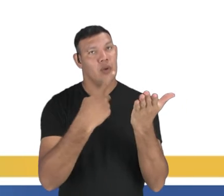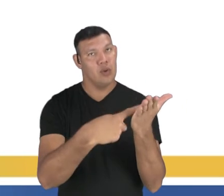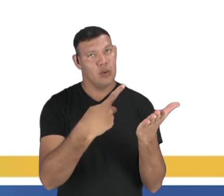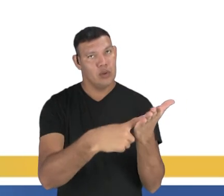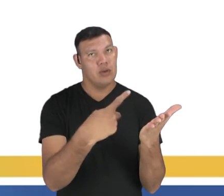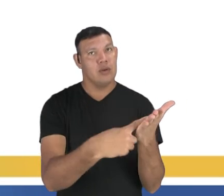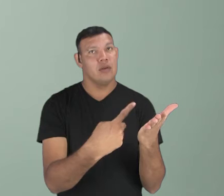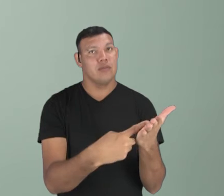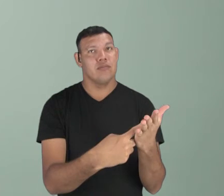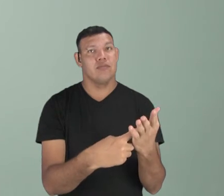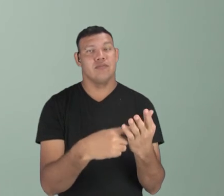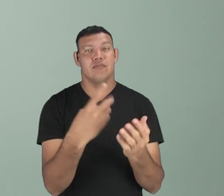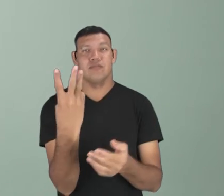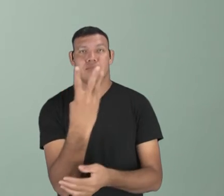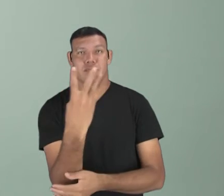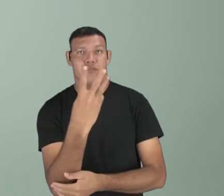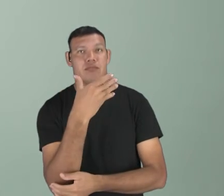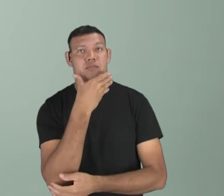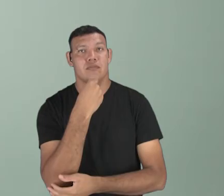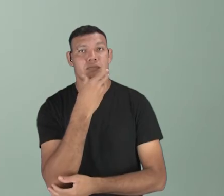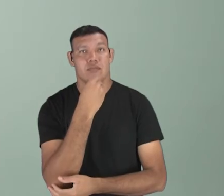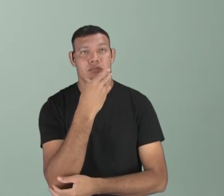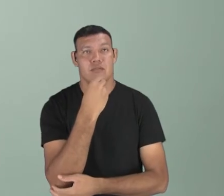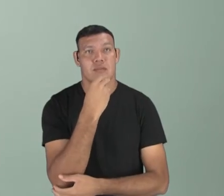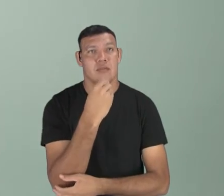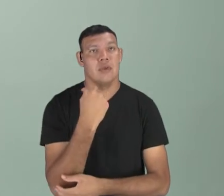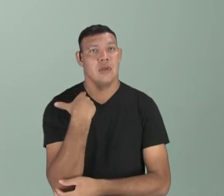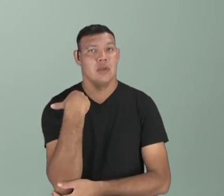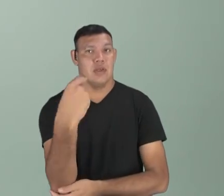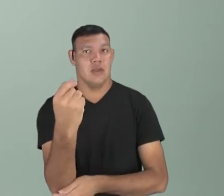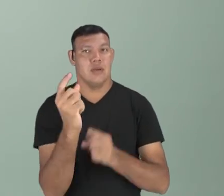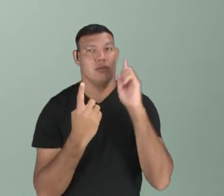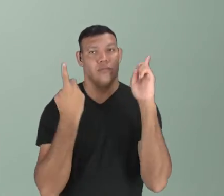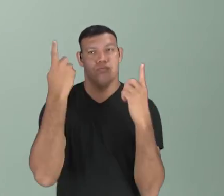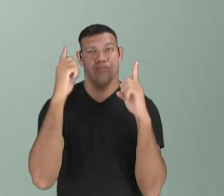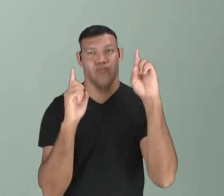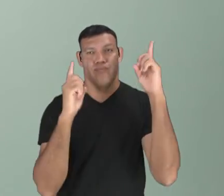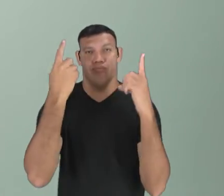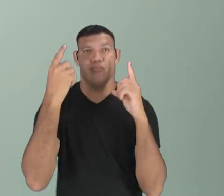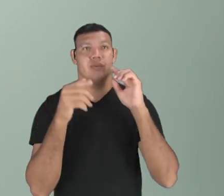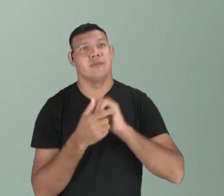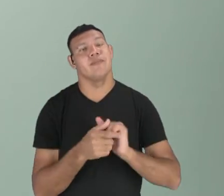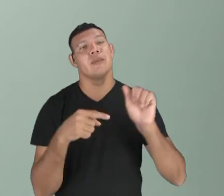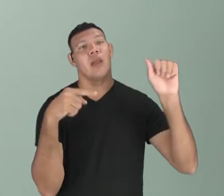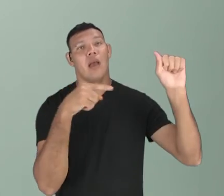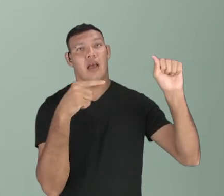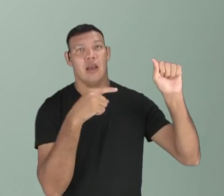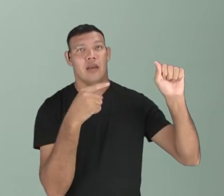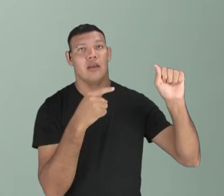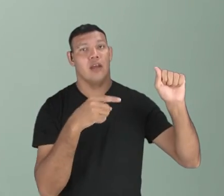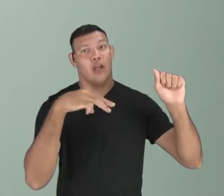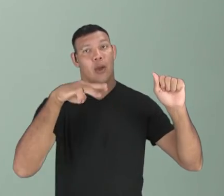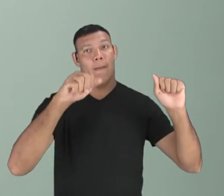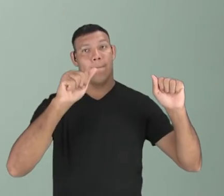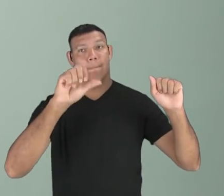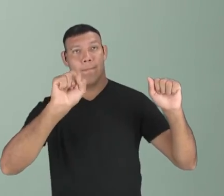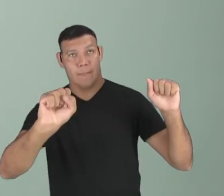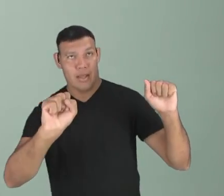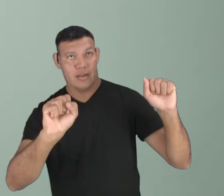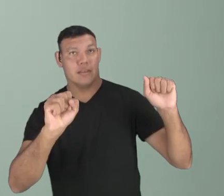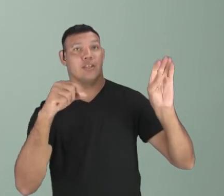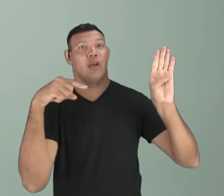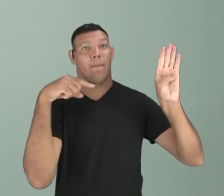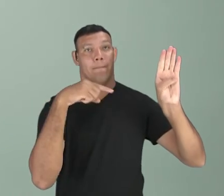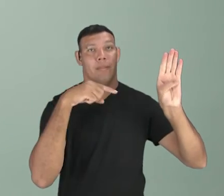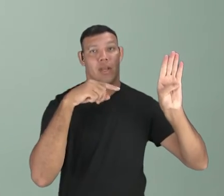pessoal, eis as respostas. Mas na primeira alternativa, na B, pois é